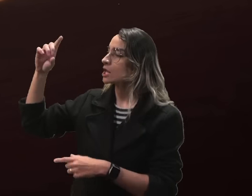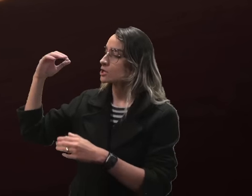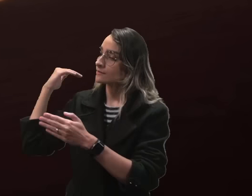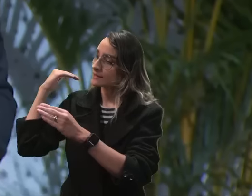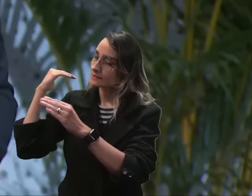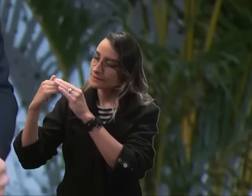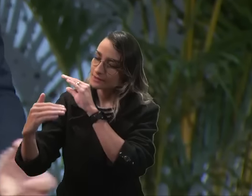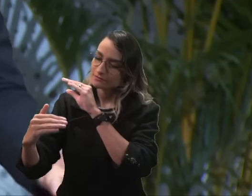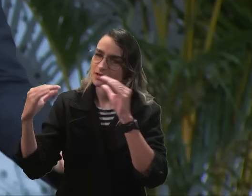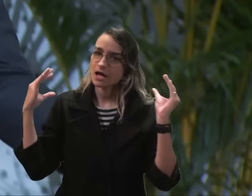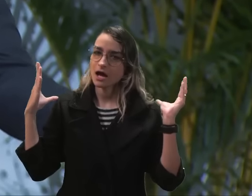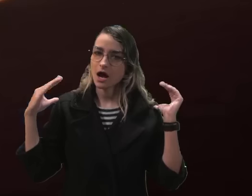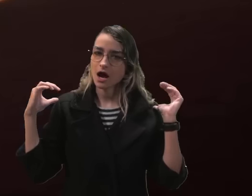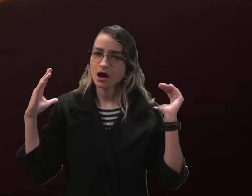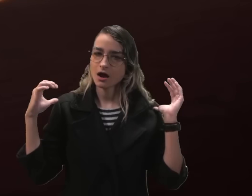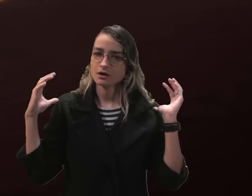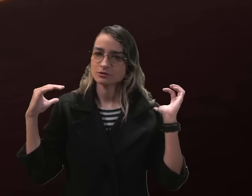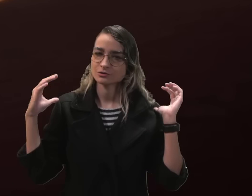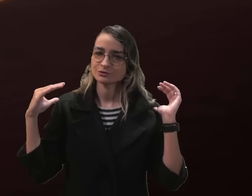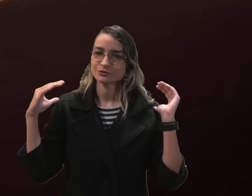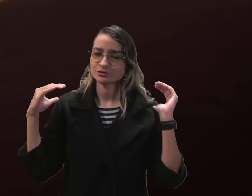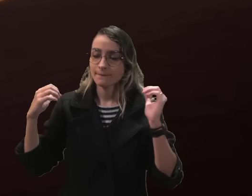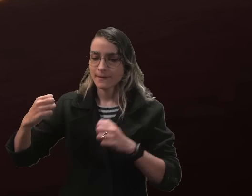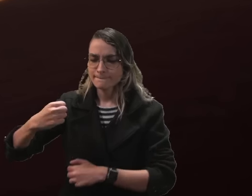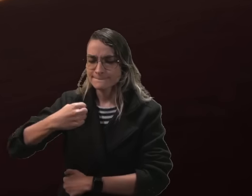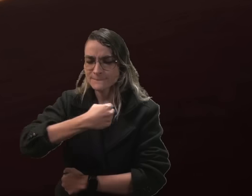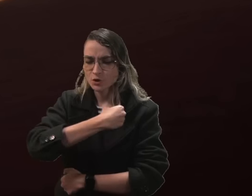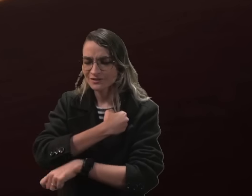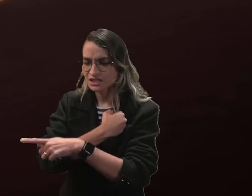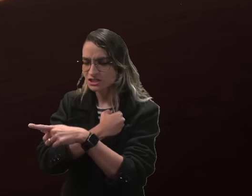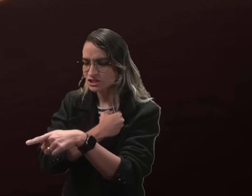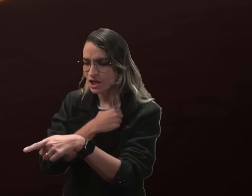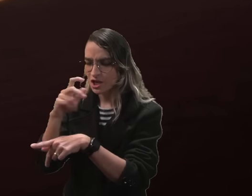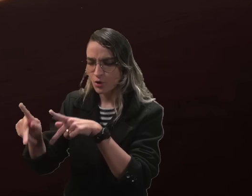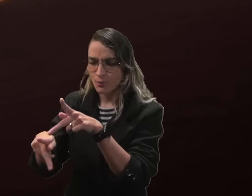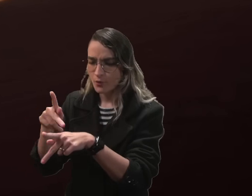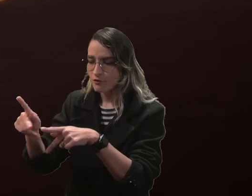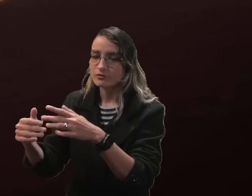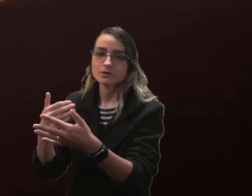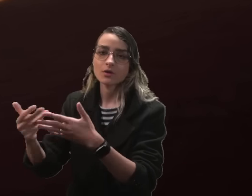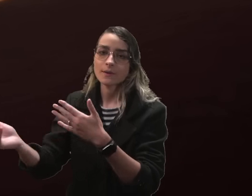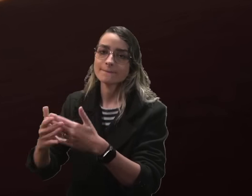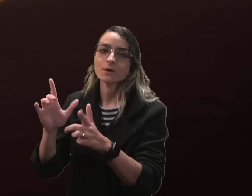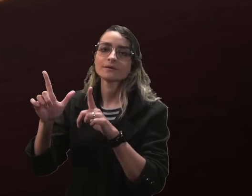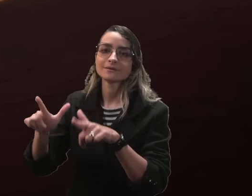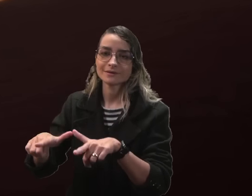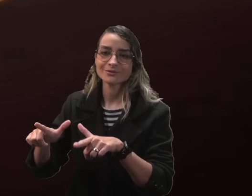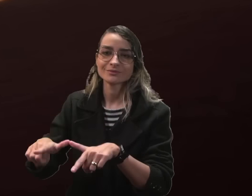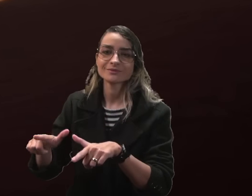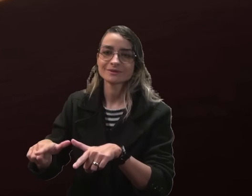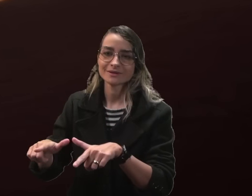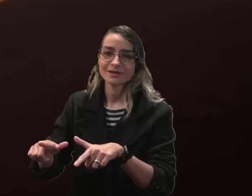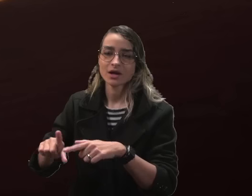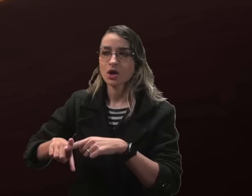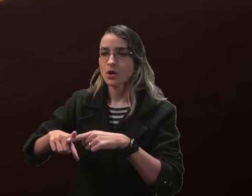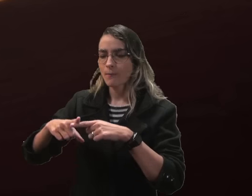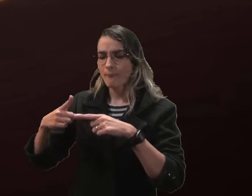caminhos eles te sustentarão nas suas mãos para não tropeçares nalguma pedra pisarás o leão e a áspade